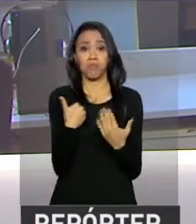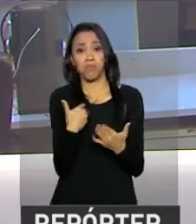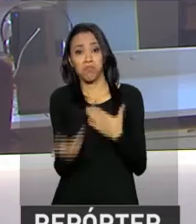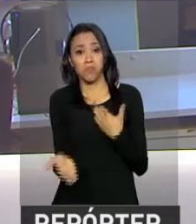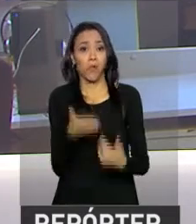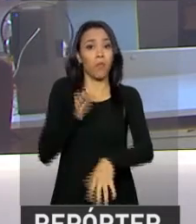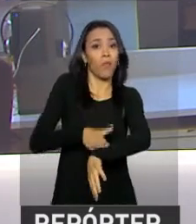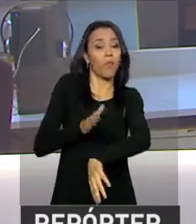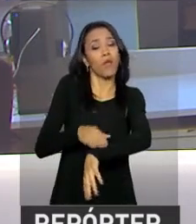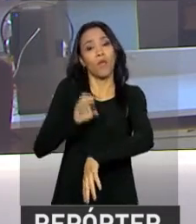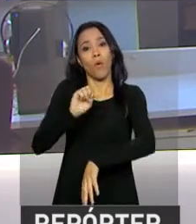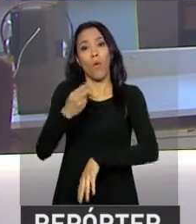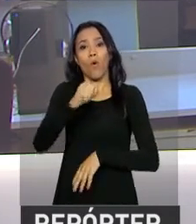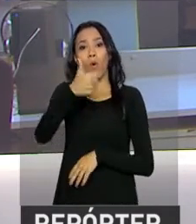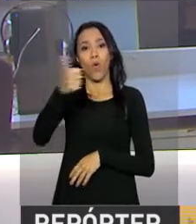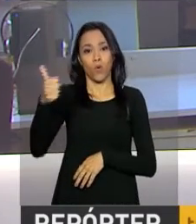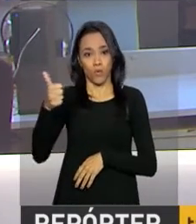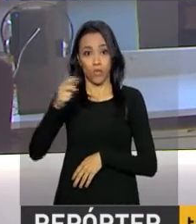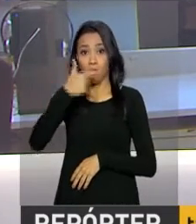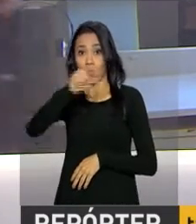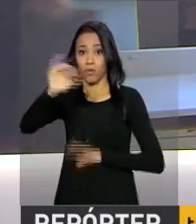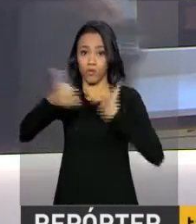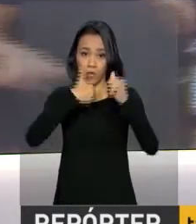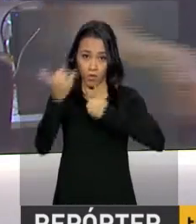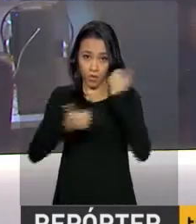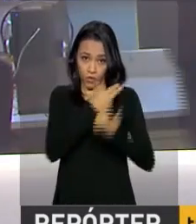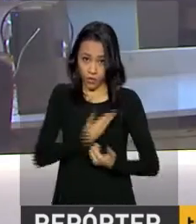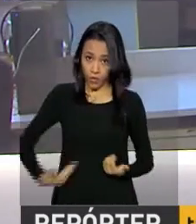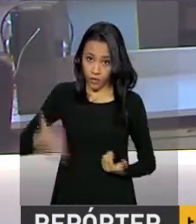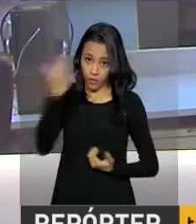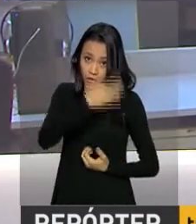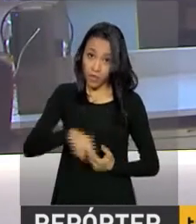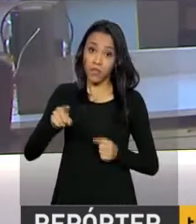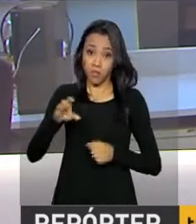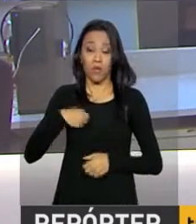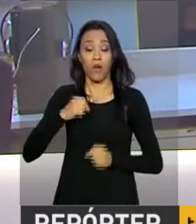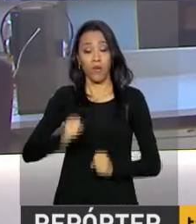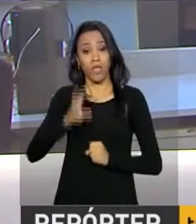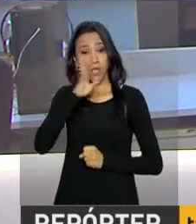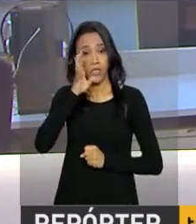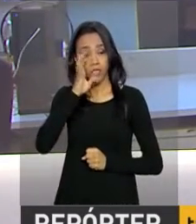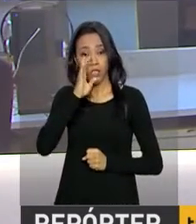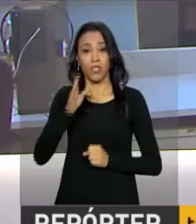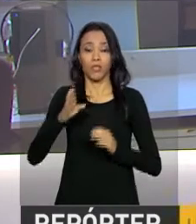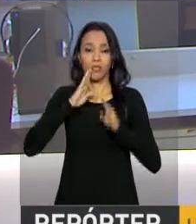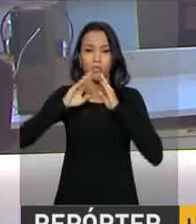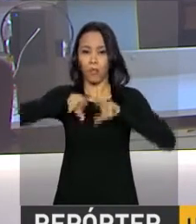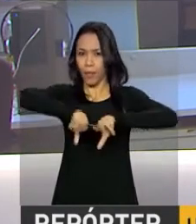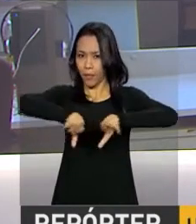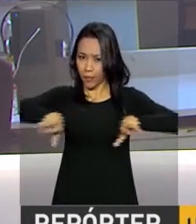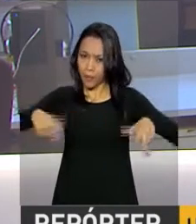às 11 da manhã com outras informações do governo federal. Acompanhe também as novidades em nossas redes